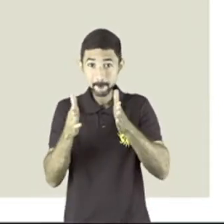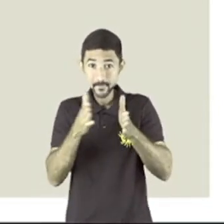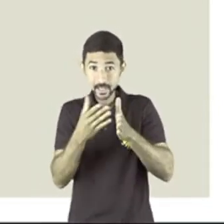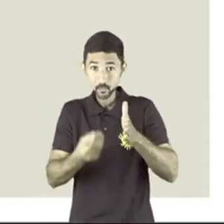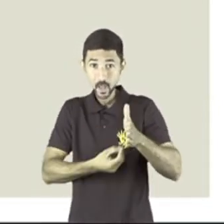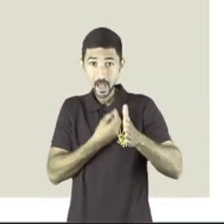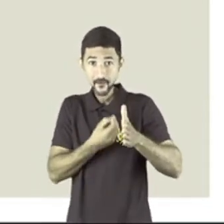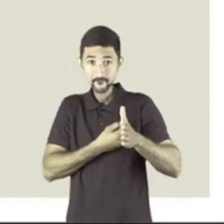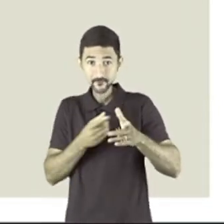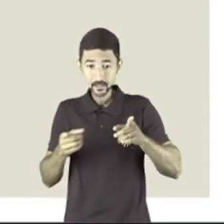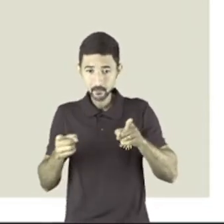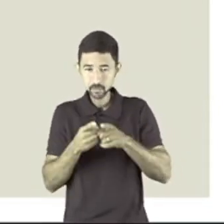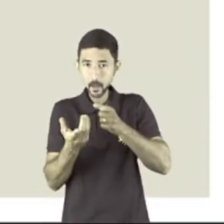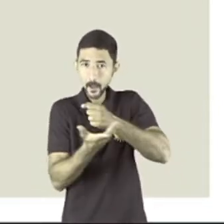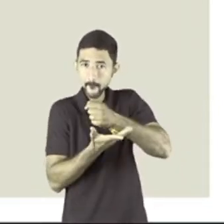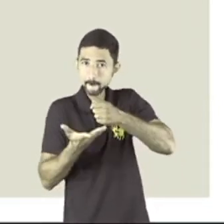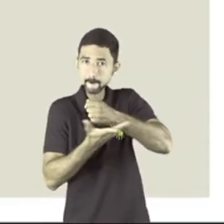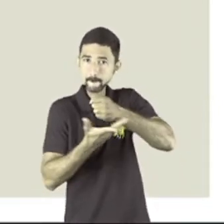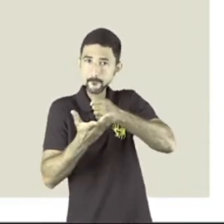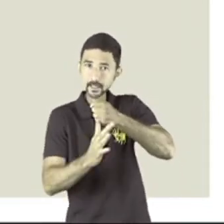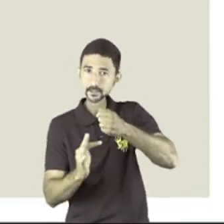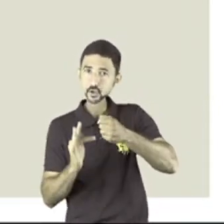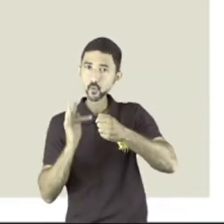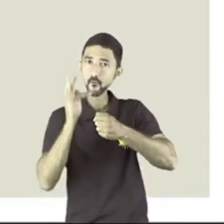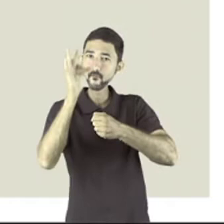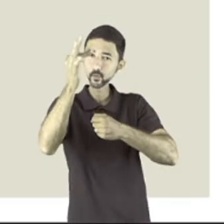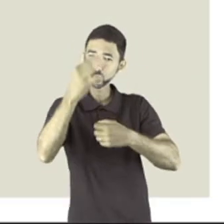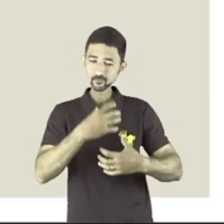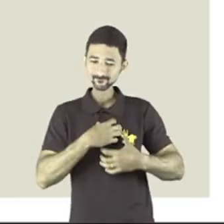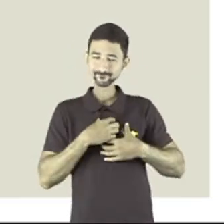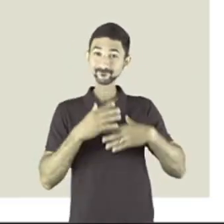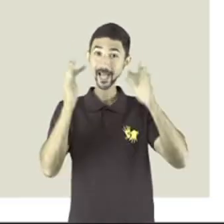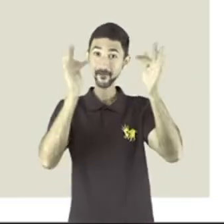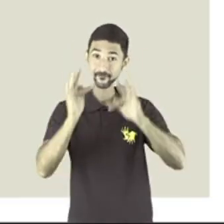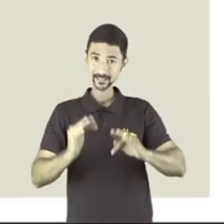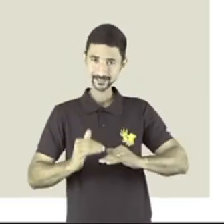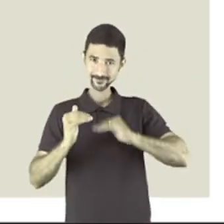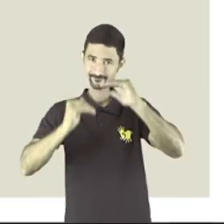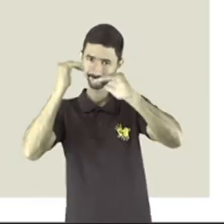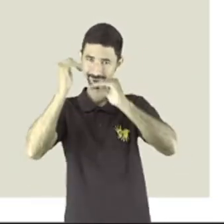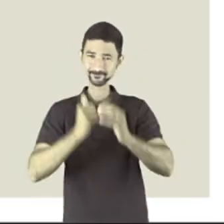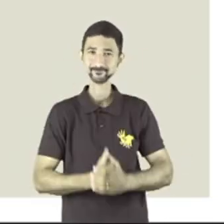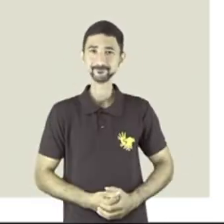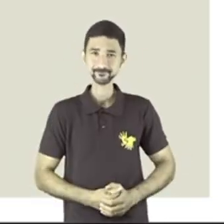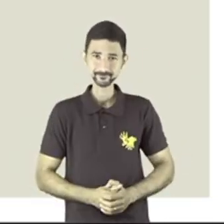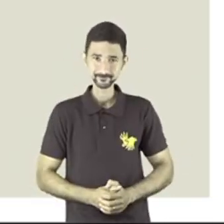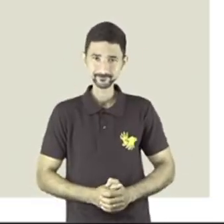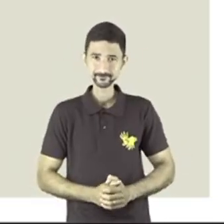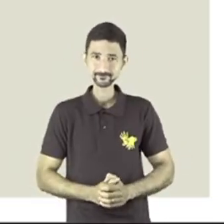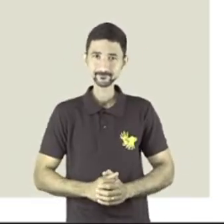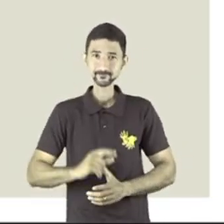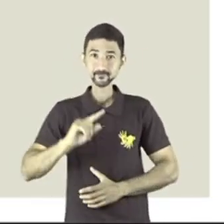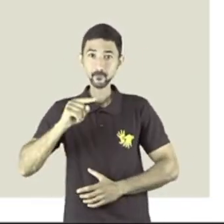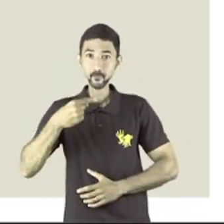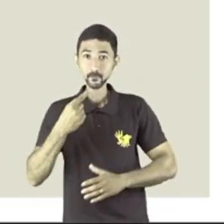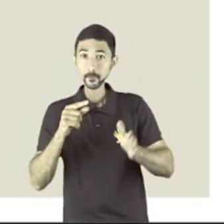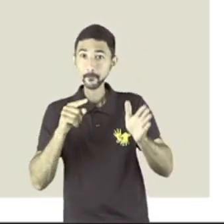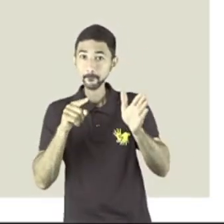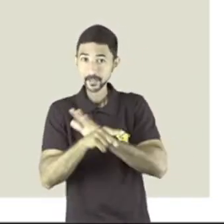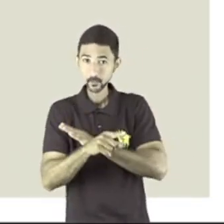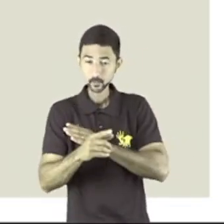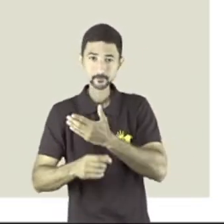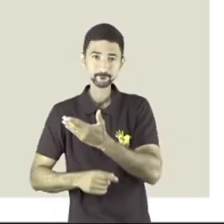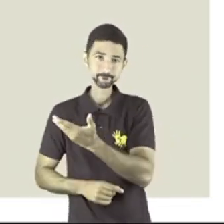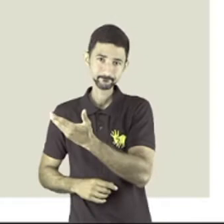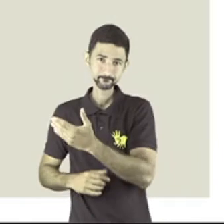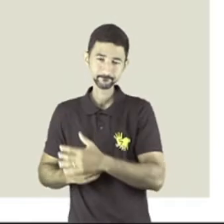nossa vida que vai nos dar base para que a gente seja feliz durante a vida adulta, tá? Nós temos mais uma